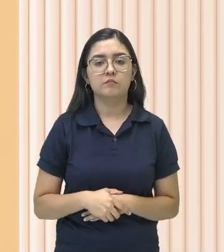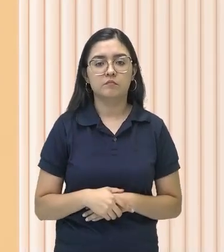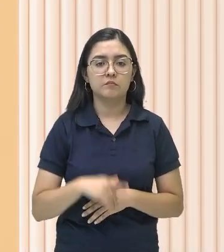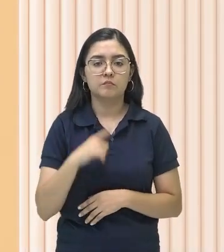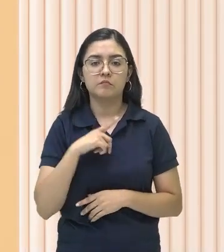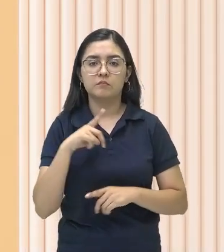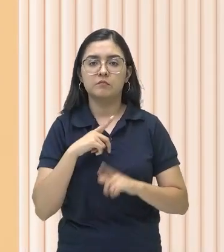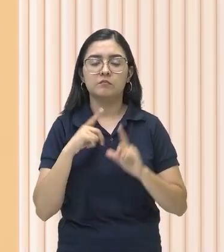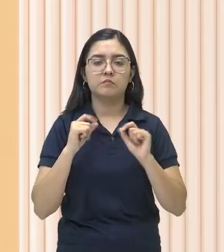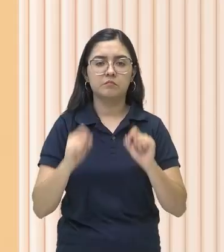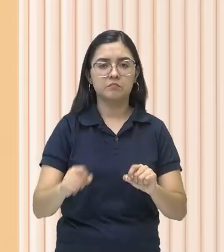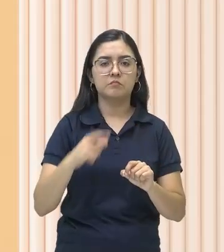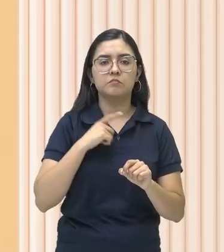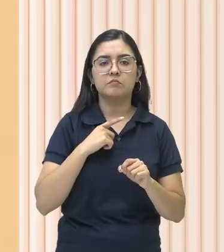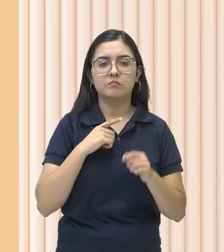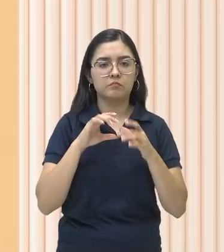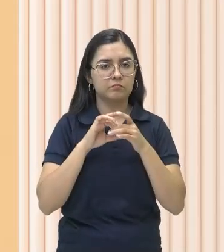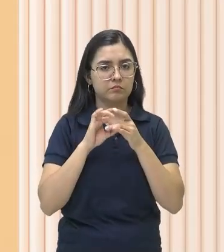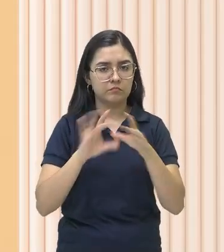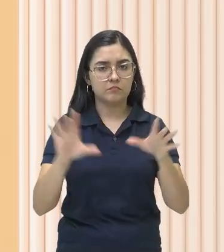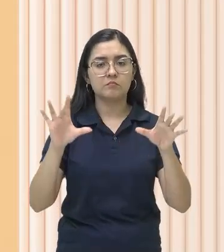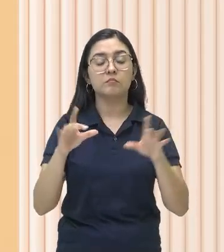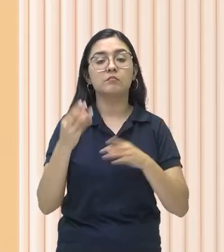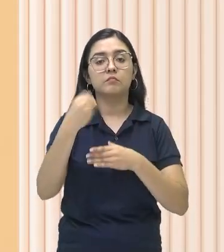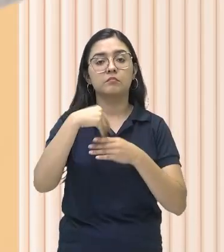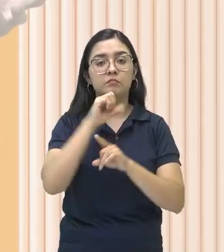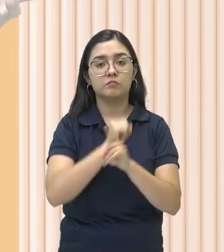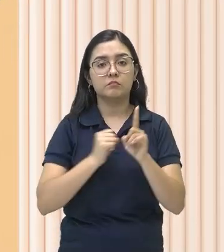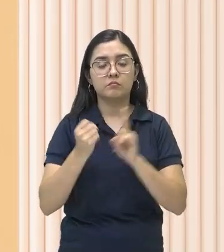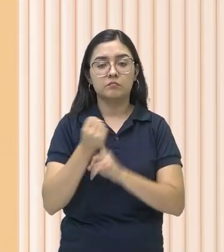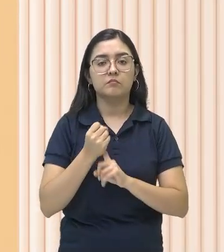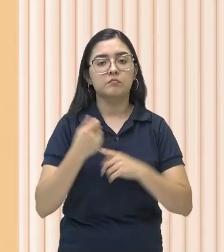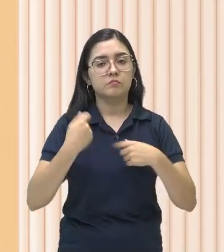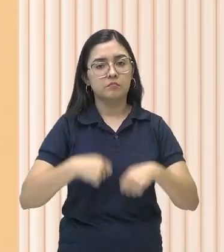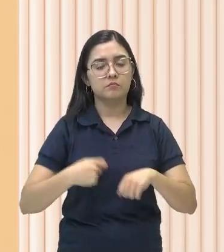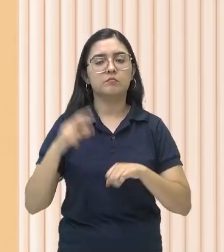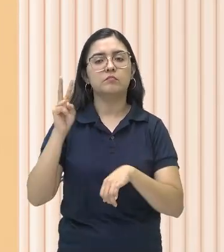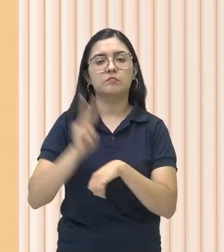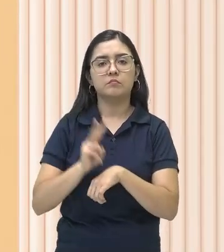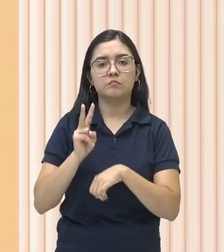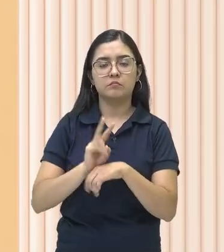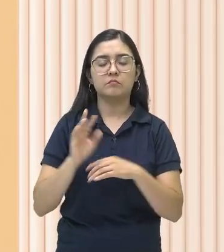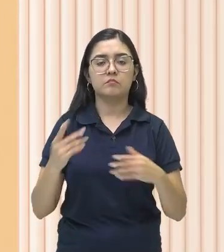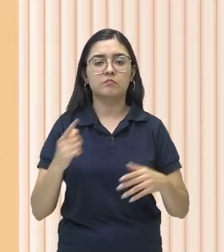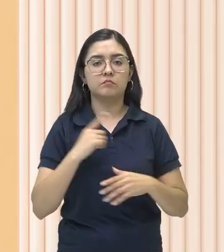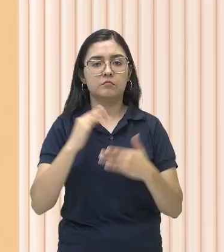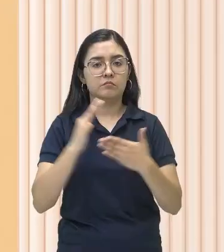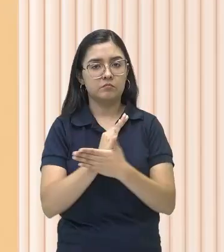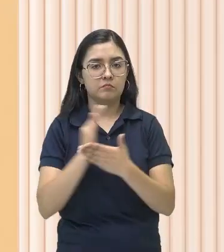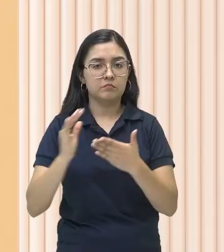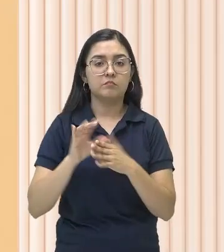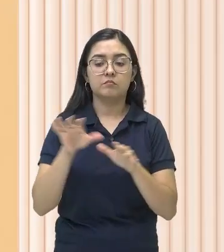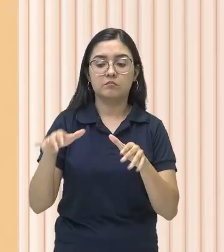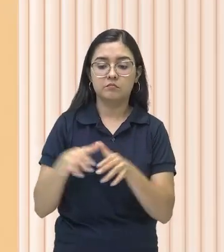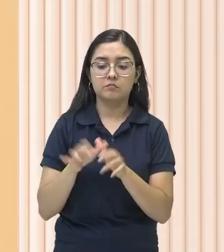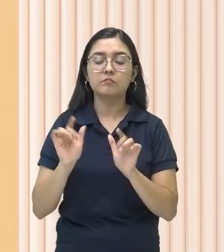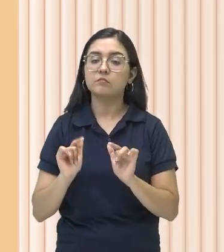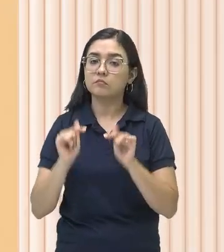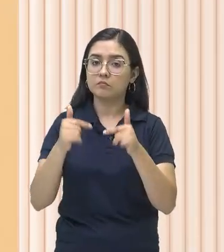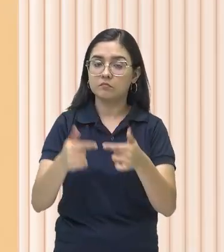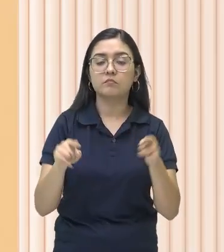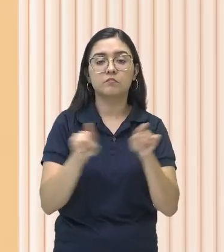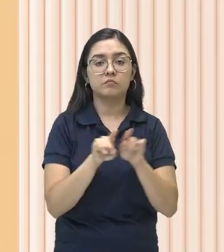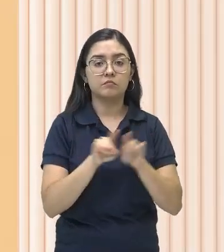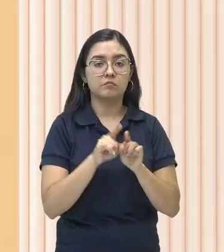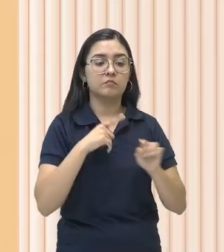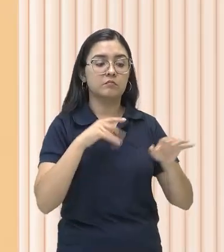na sociedade como um todo, né? Ele precisa ser cuidado. Enquanto tem gente que defende isso daí, né? Tem